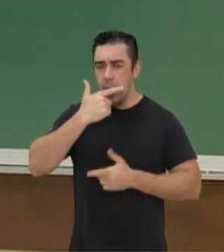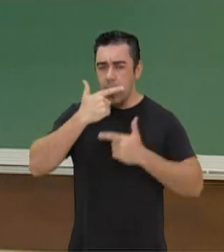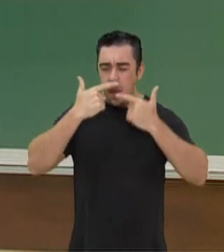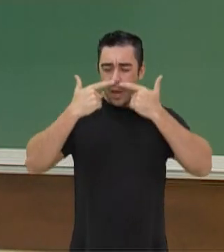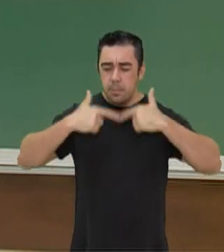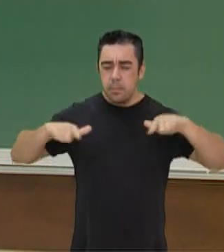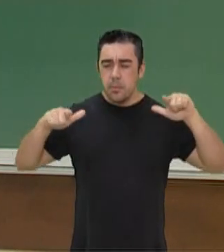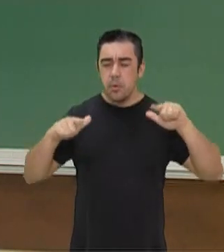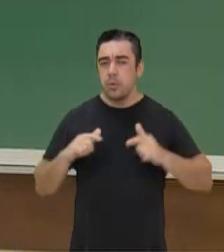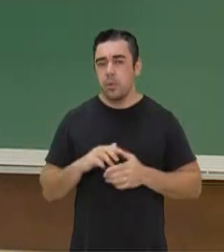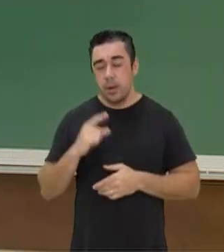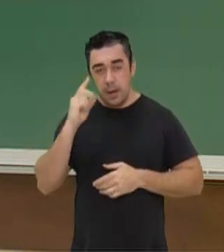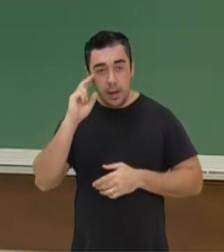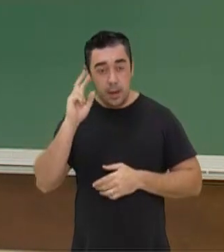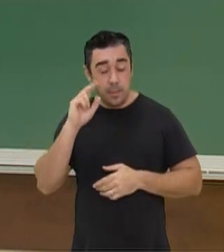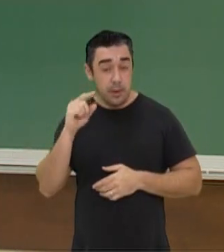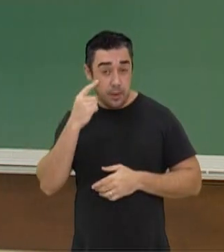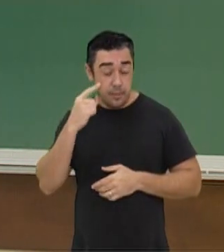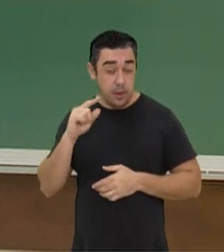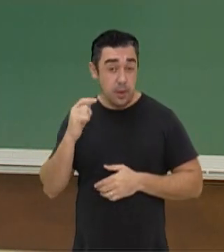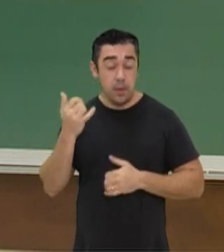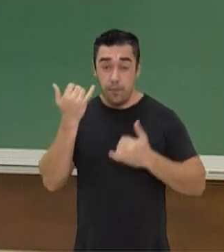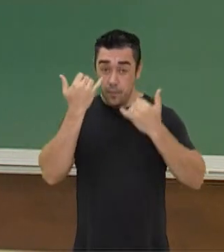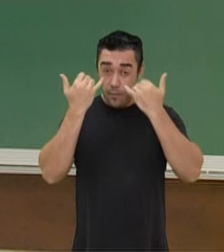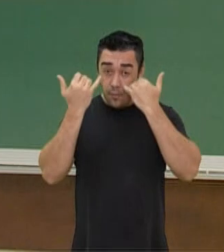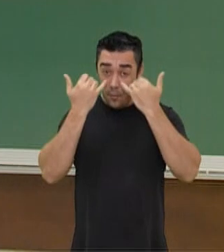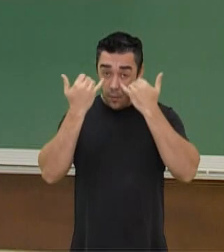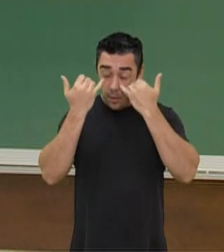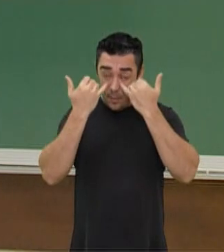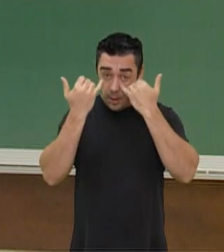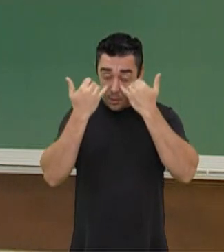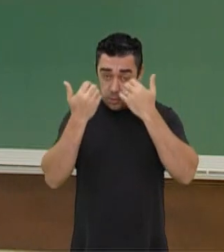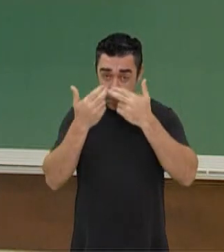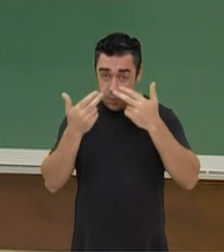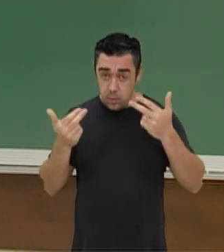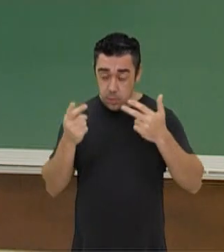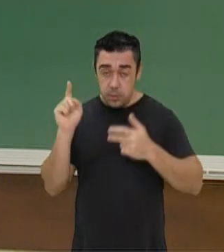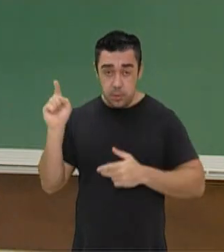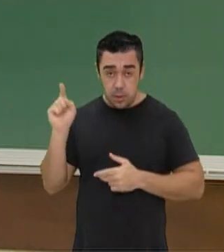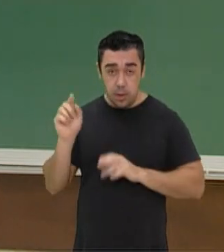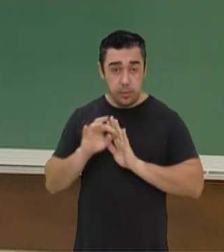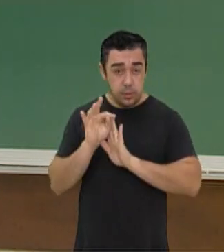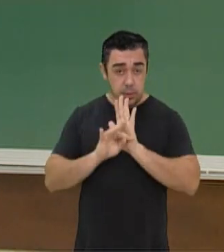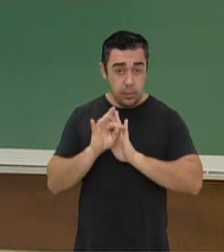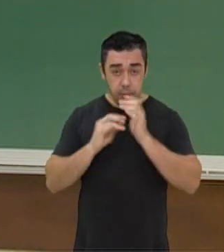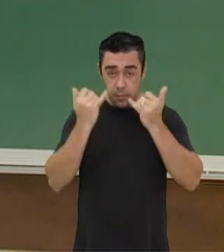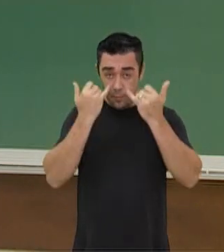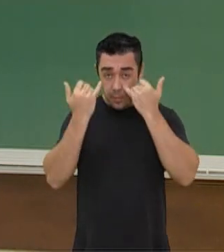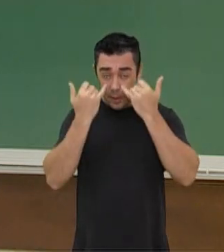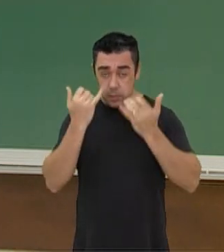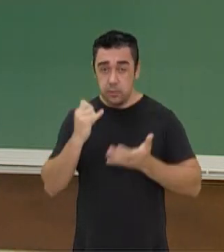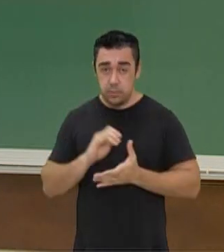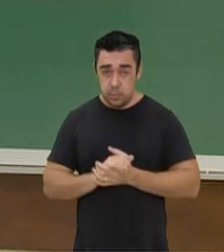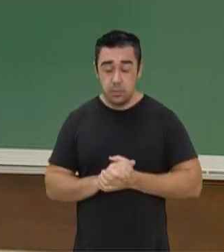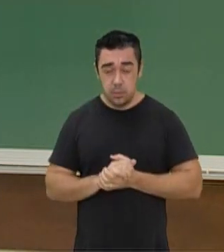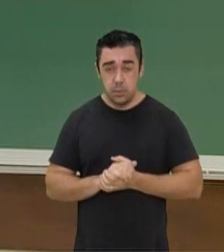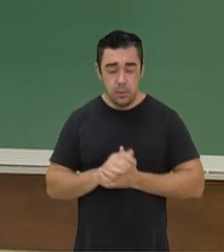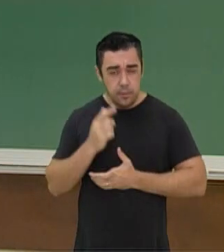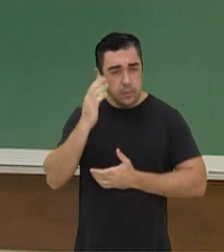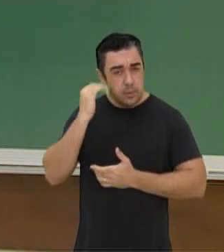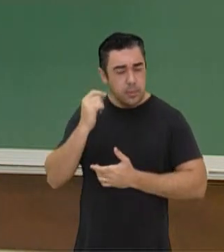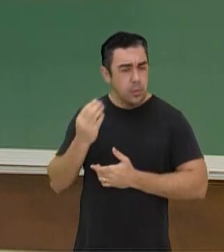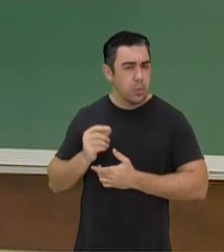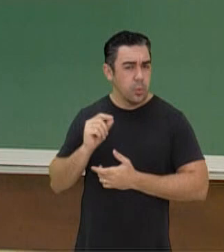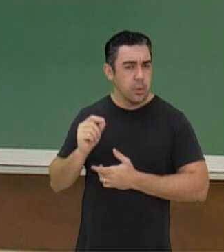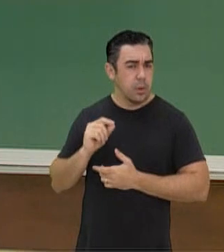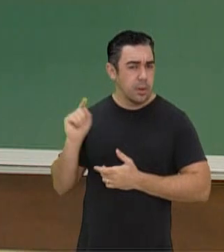que a reportagem ela faz o que? Ela informa você de alguma coisa. Ele é um texto informativo, não é verdade? Então vamos saber um pouquinho ali o